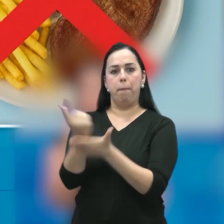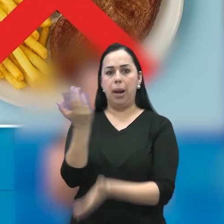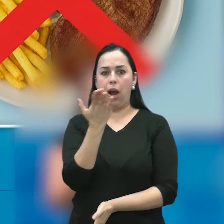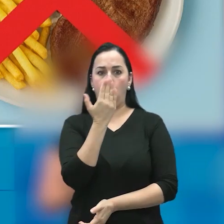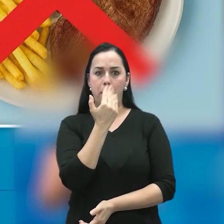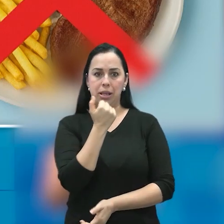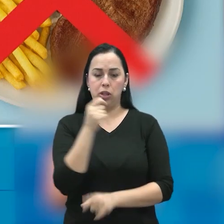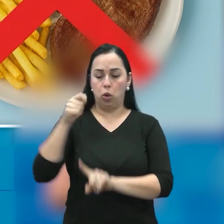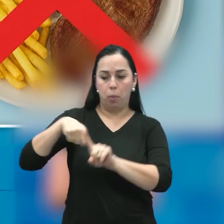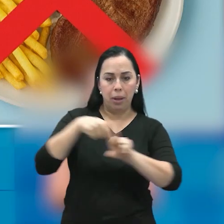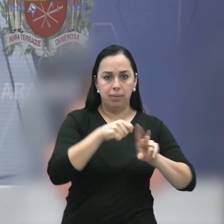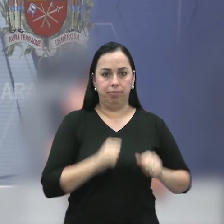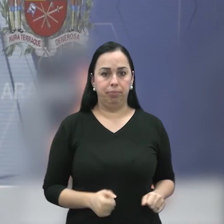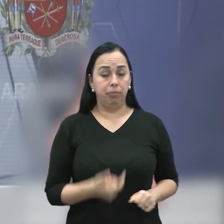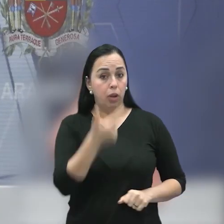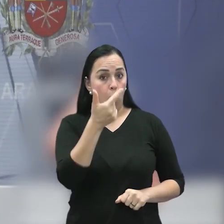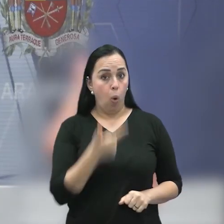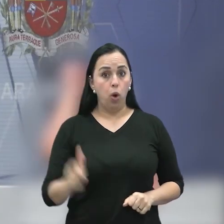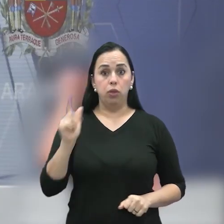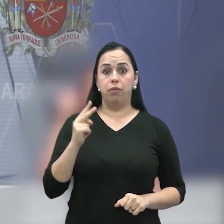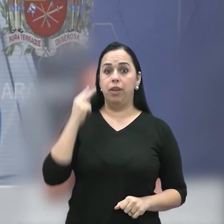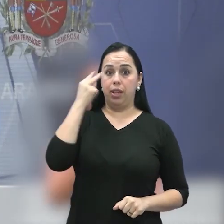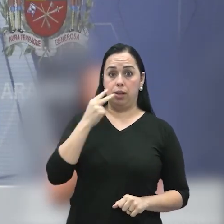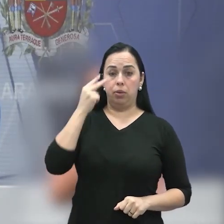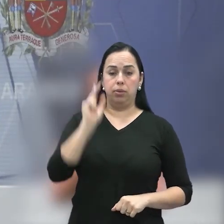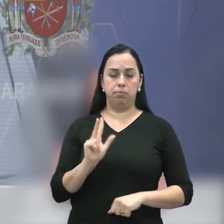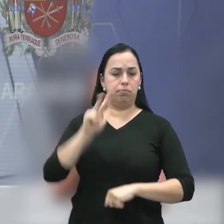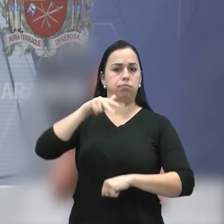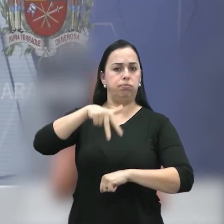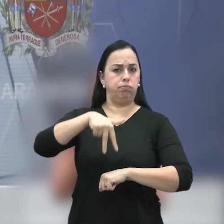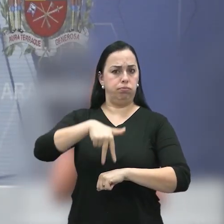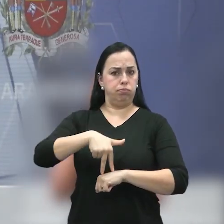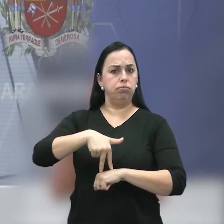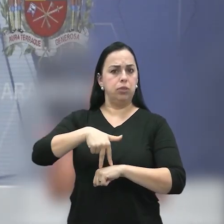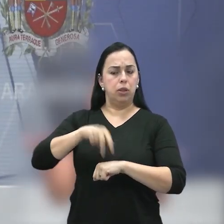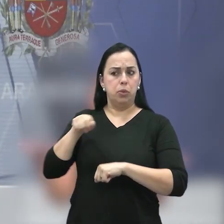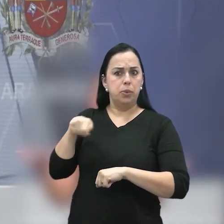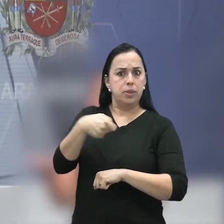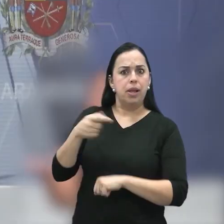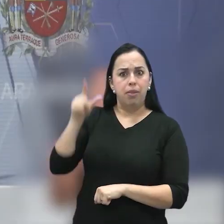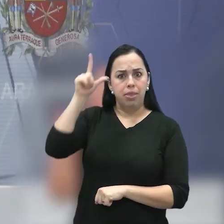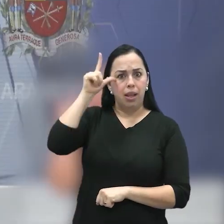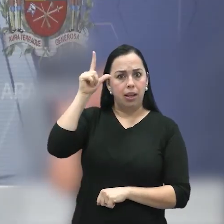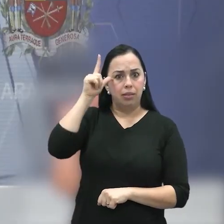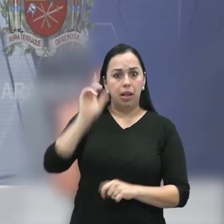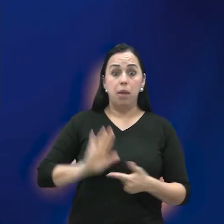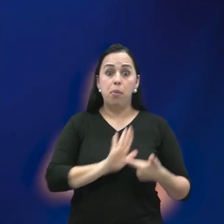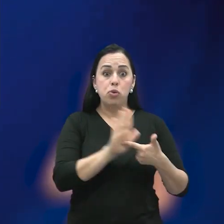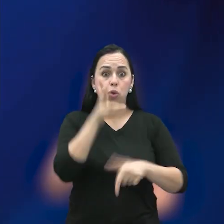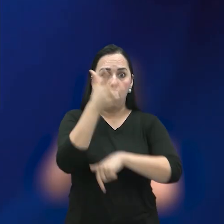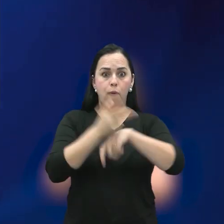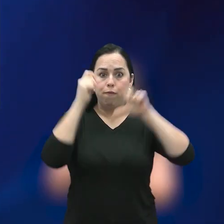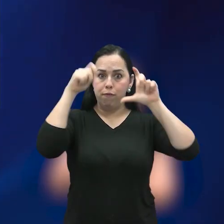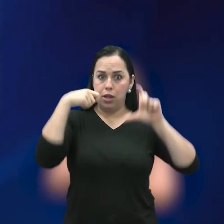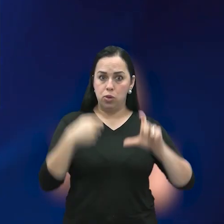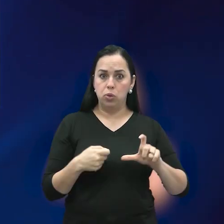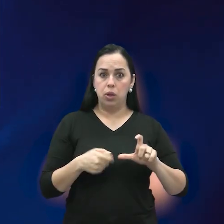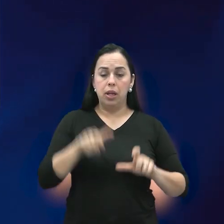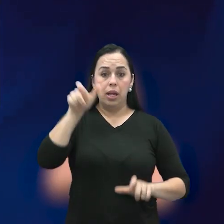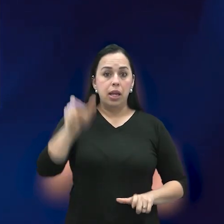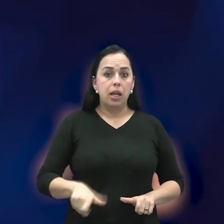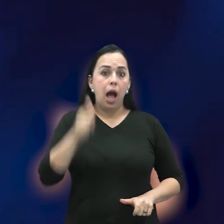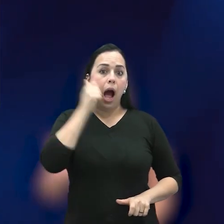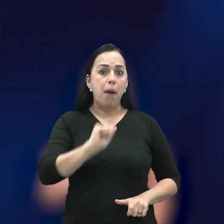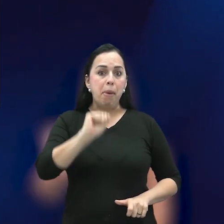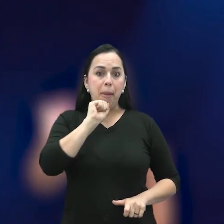a alimentação mensal. Outro parlamentar a usar a tribuna, o vereador Lino Bispo, apresentou um vídeo